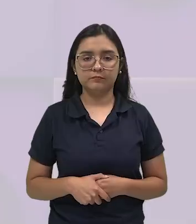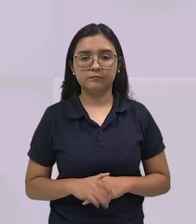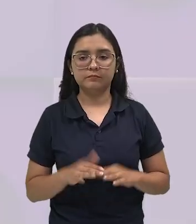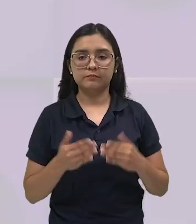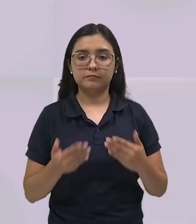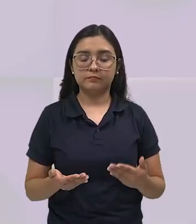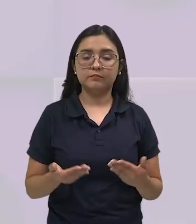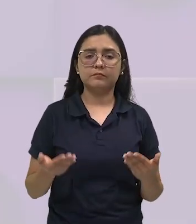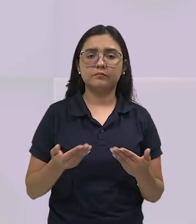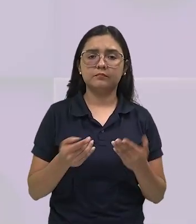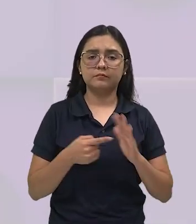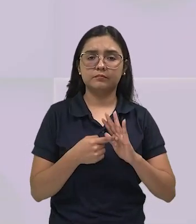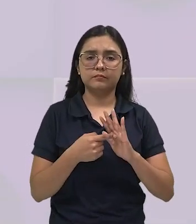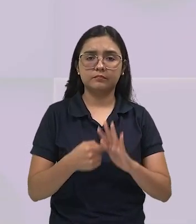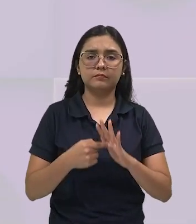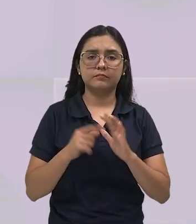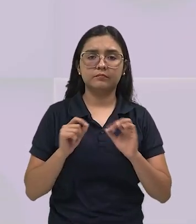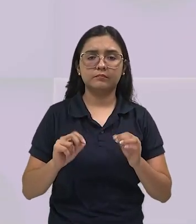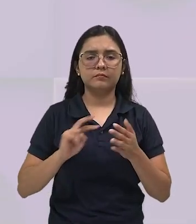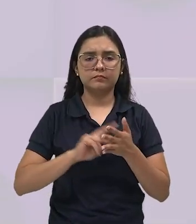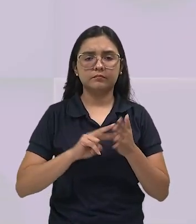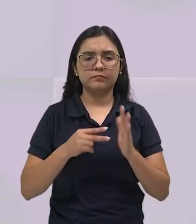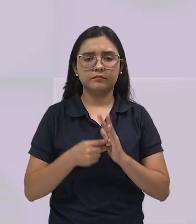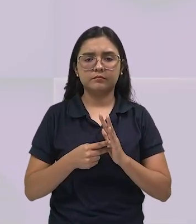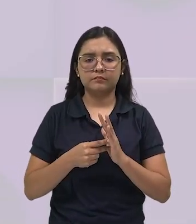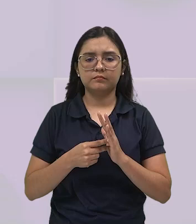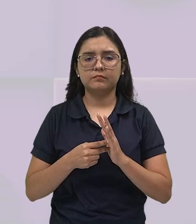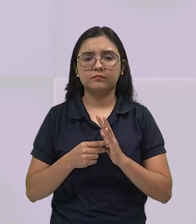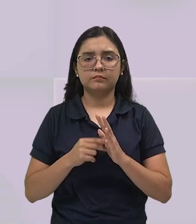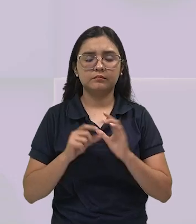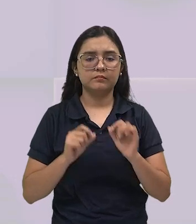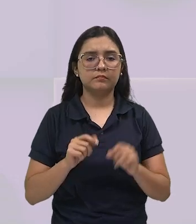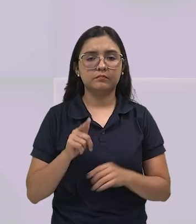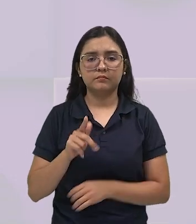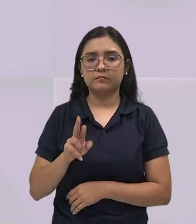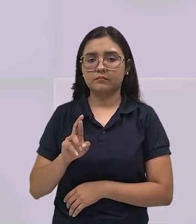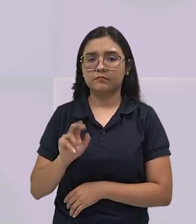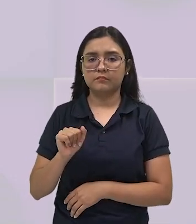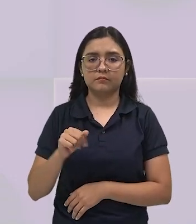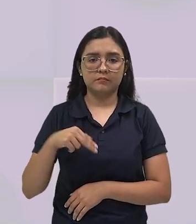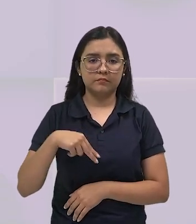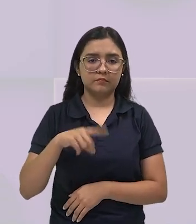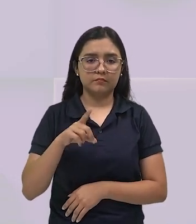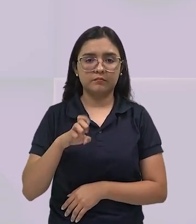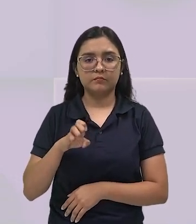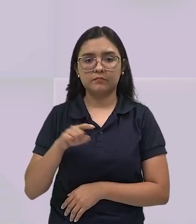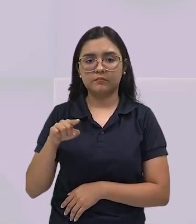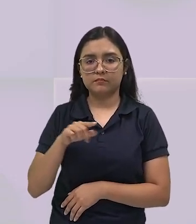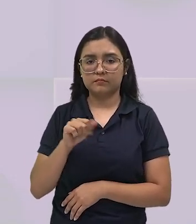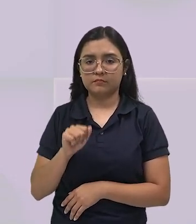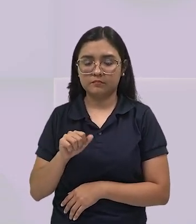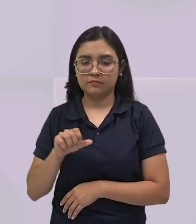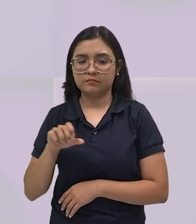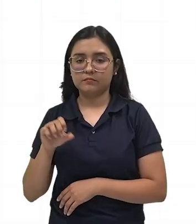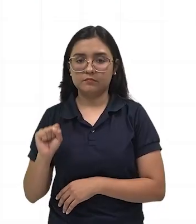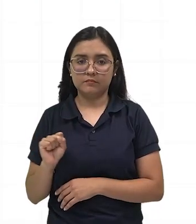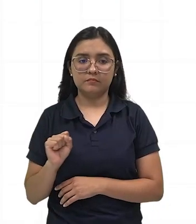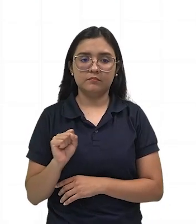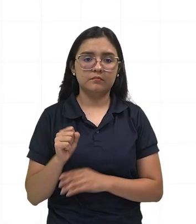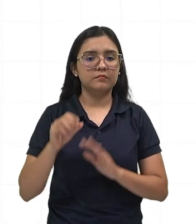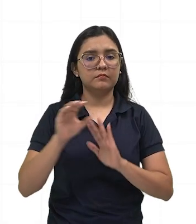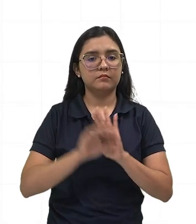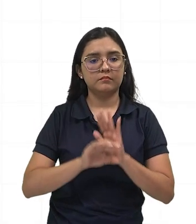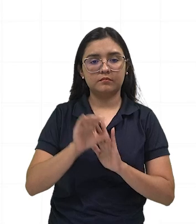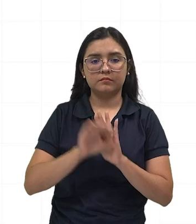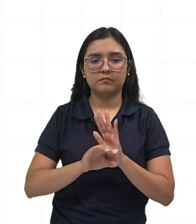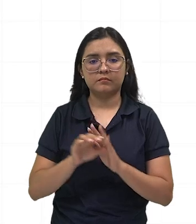Vamos começar definindo o que vem a ser uma grandeza diretamente e inversamente proporcionais. Então, vejamos, olha lá,